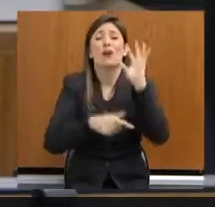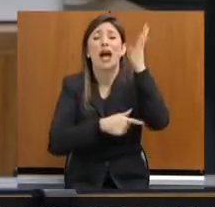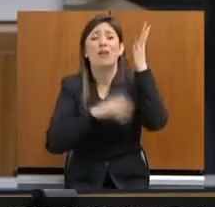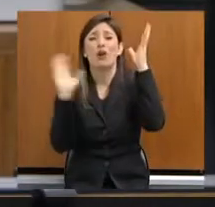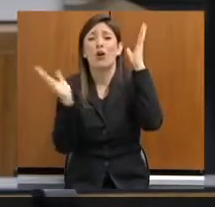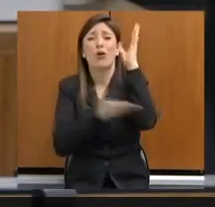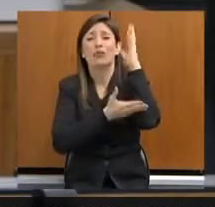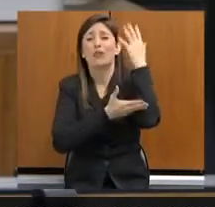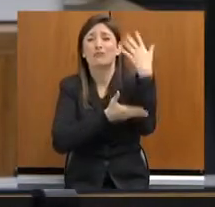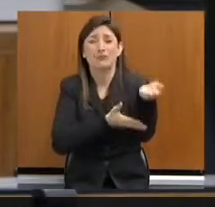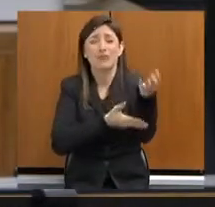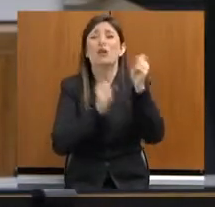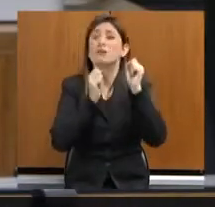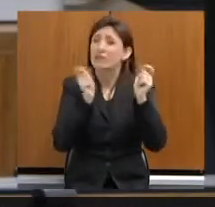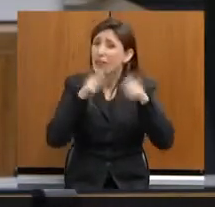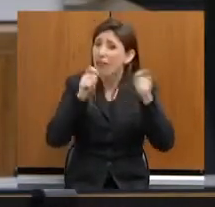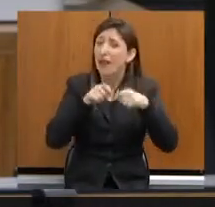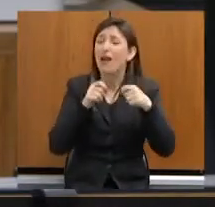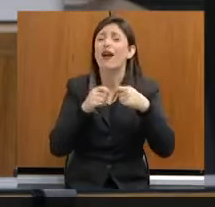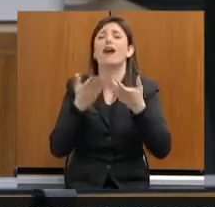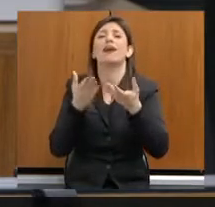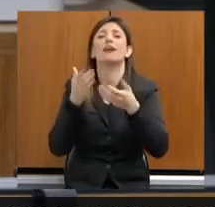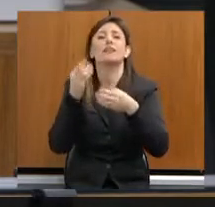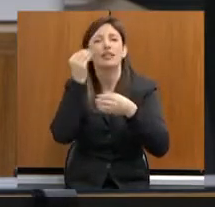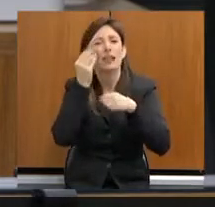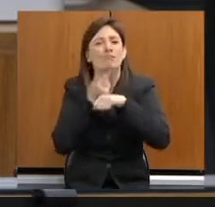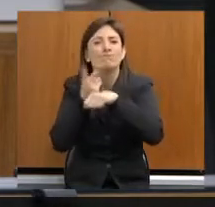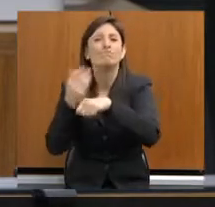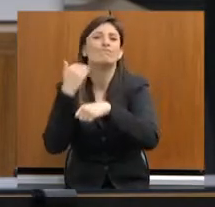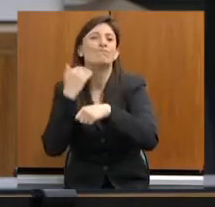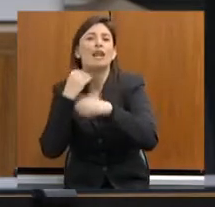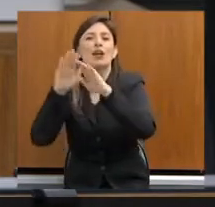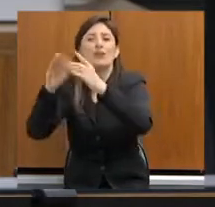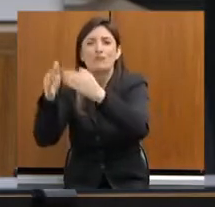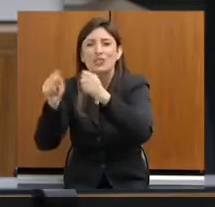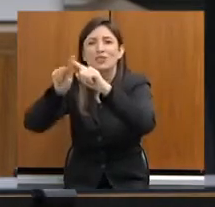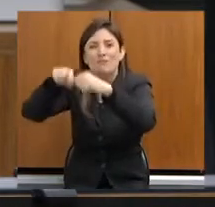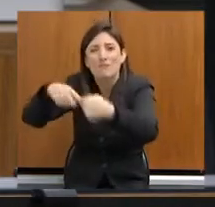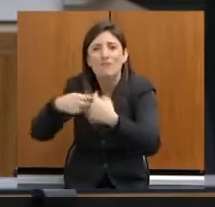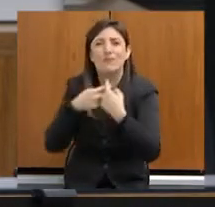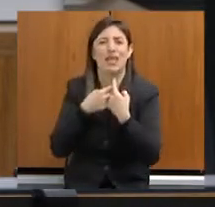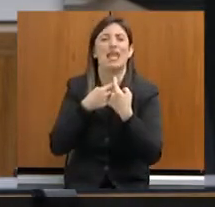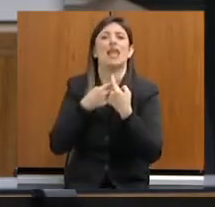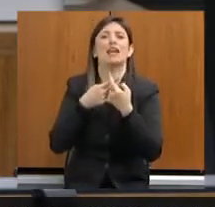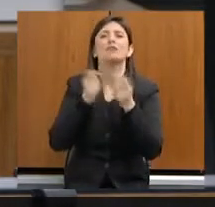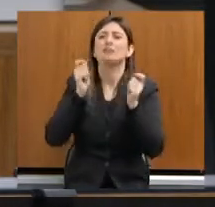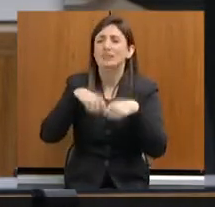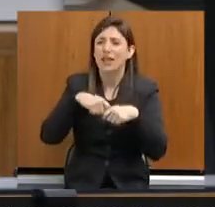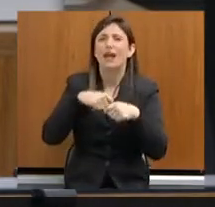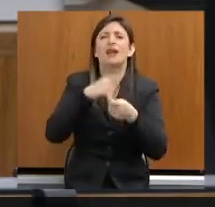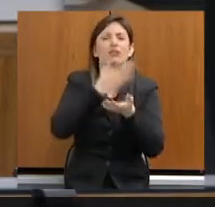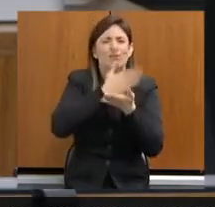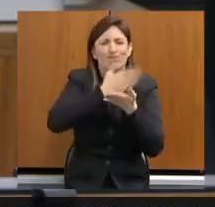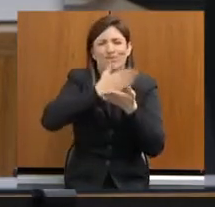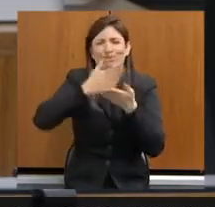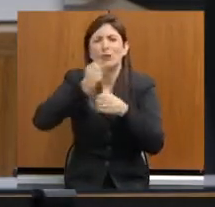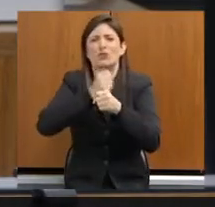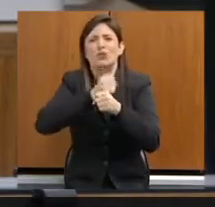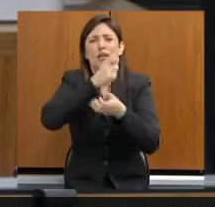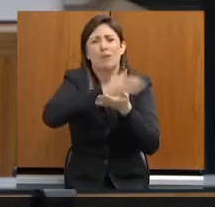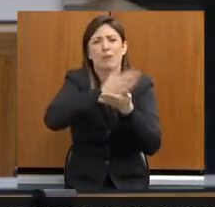exemplo tem 7 anos para pagar juros 45 60 o ano assistem -